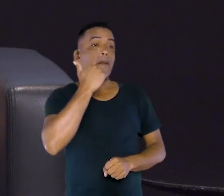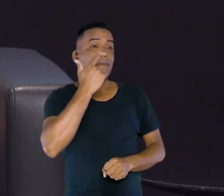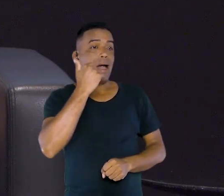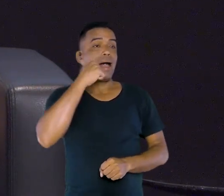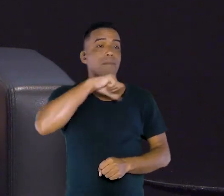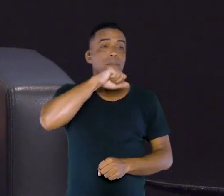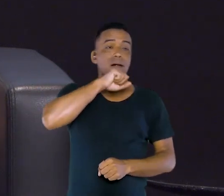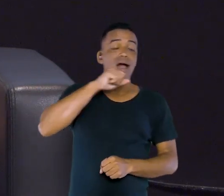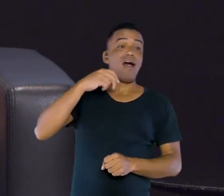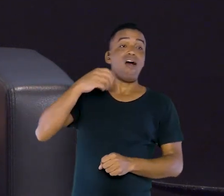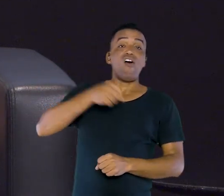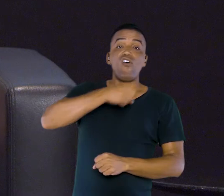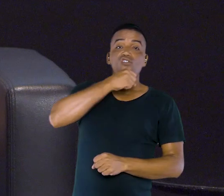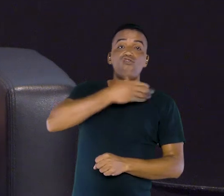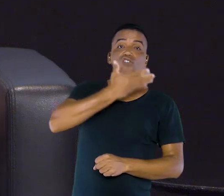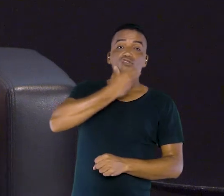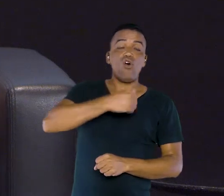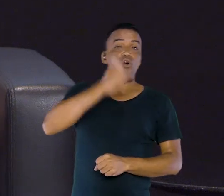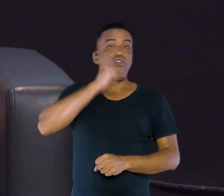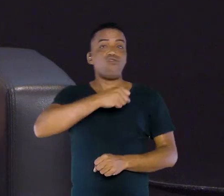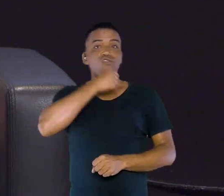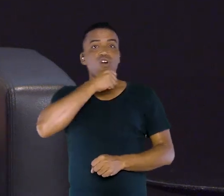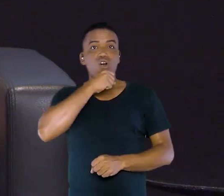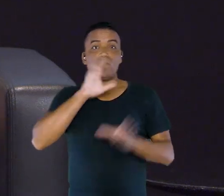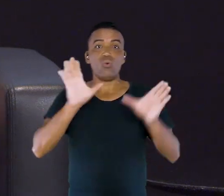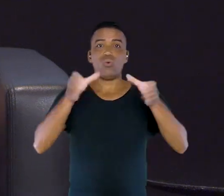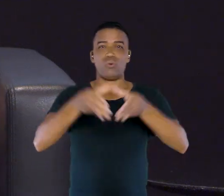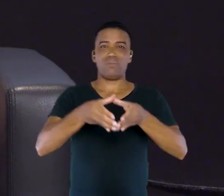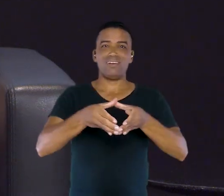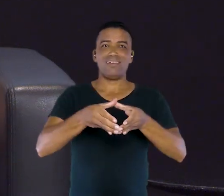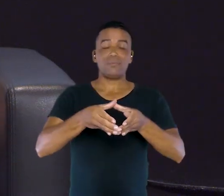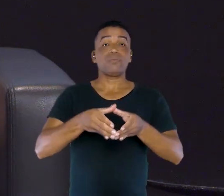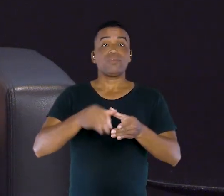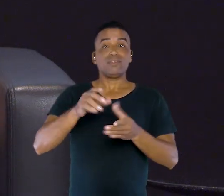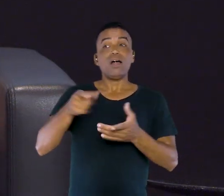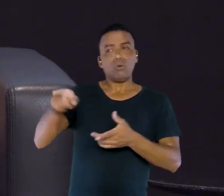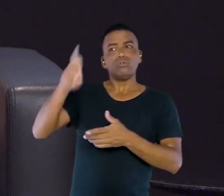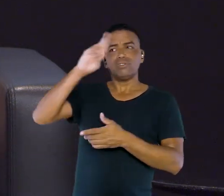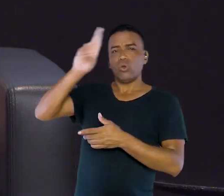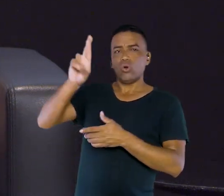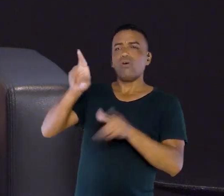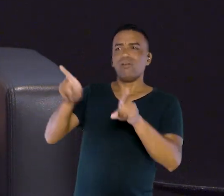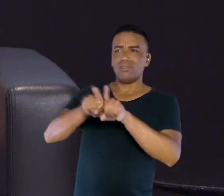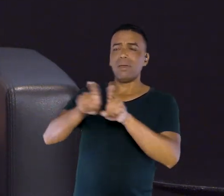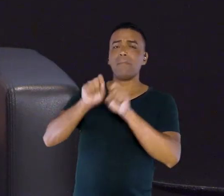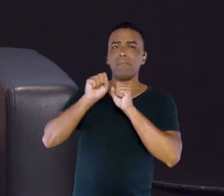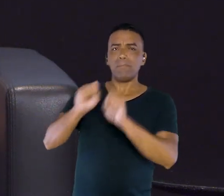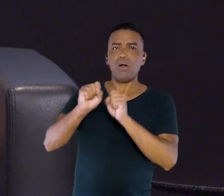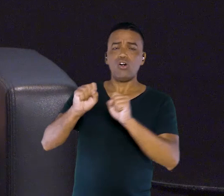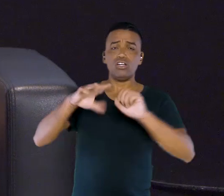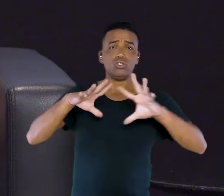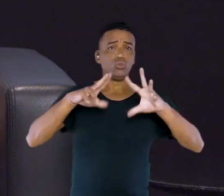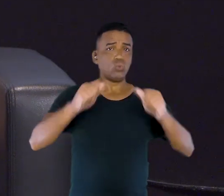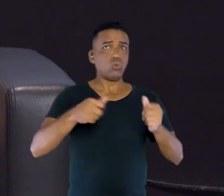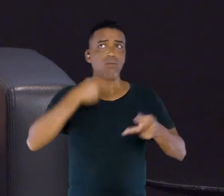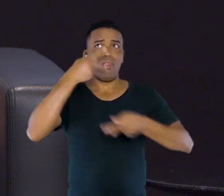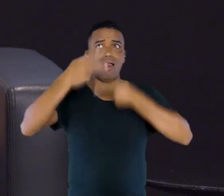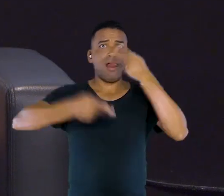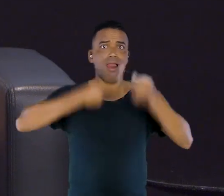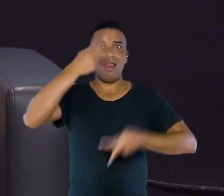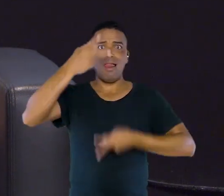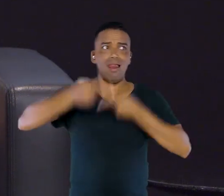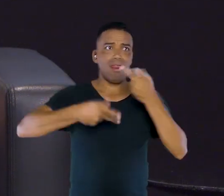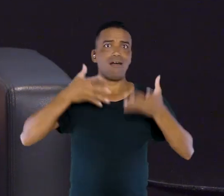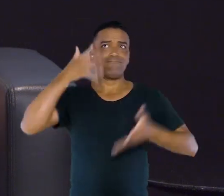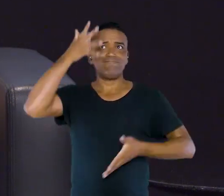Então a gente está falando algo aqui de uma ordem muito coletiva. E aí, passando para o senhor também, é algo que em todas as